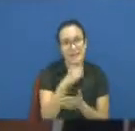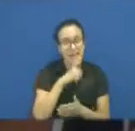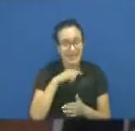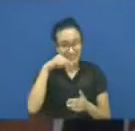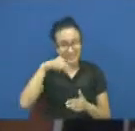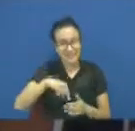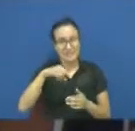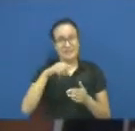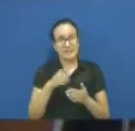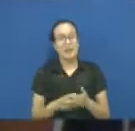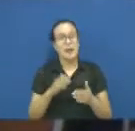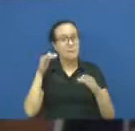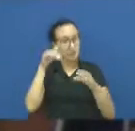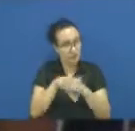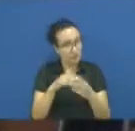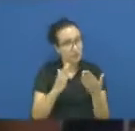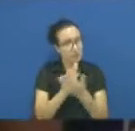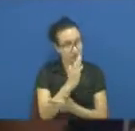gente aprovar.